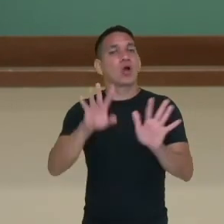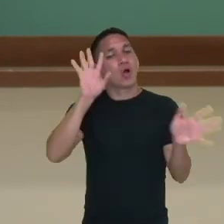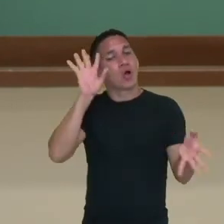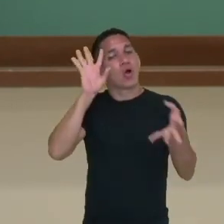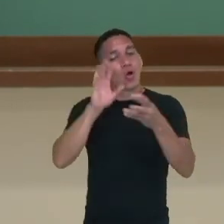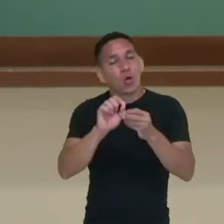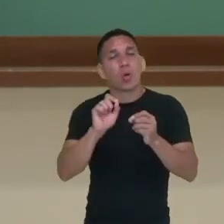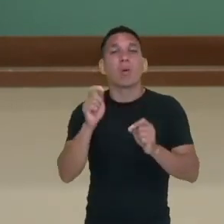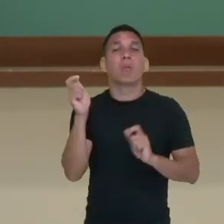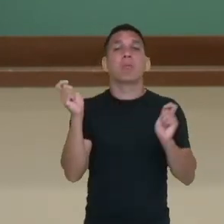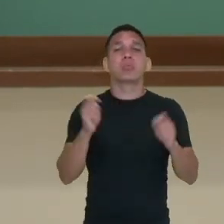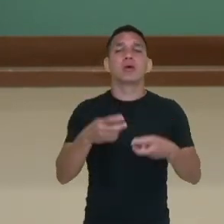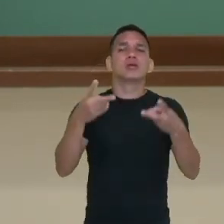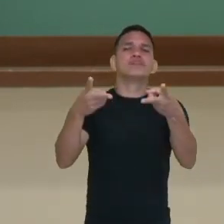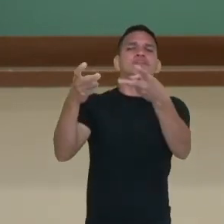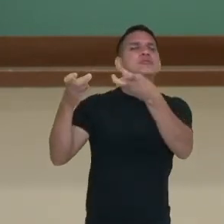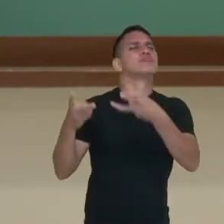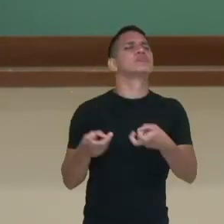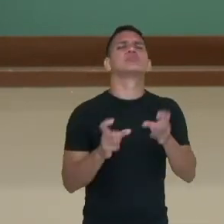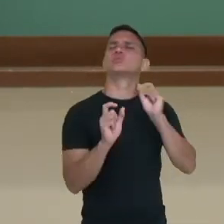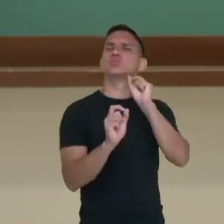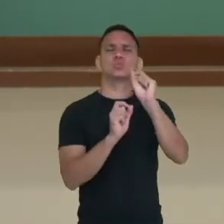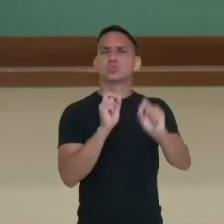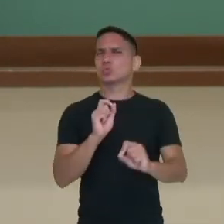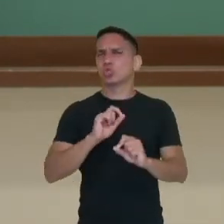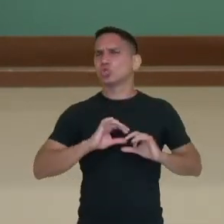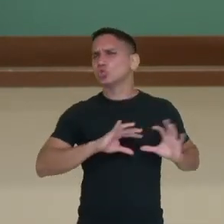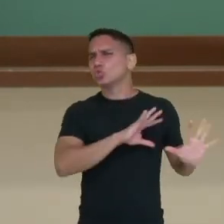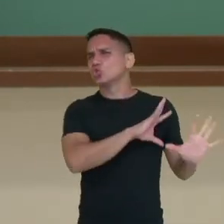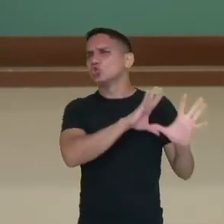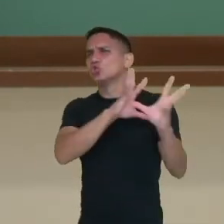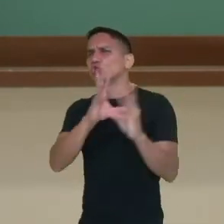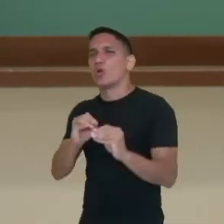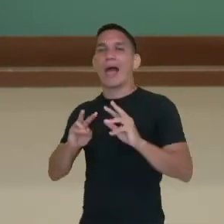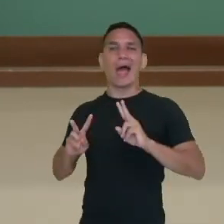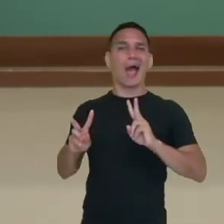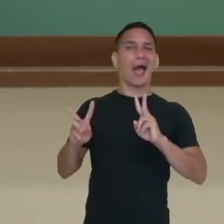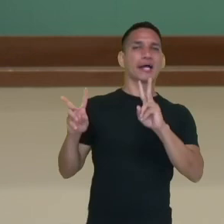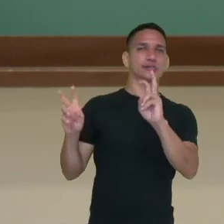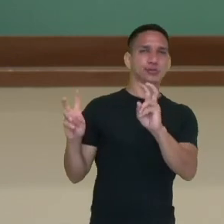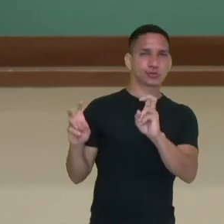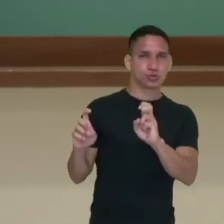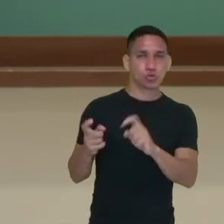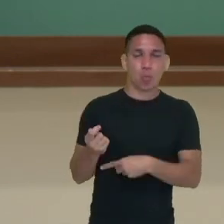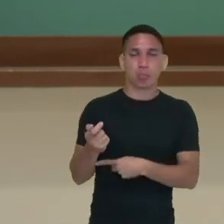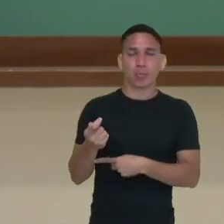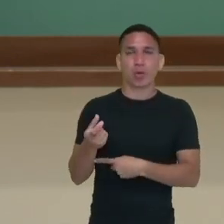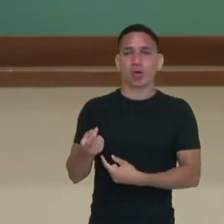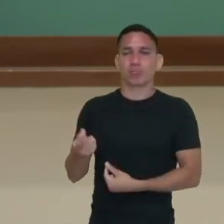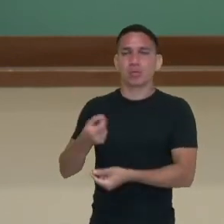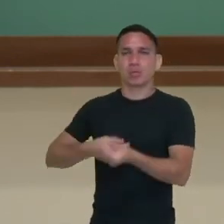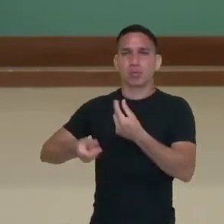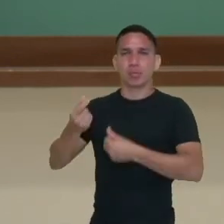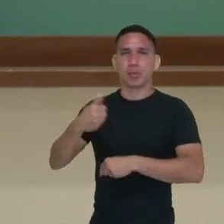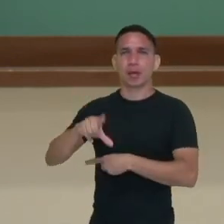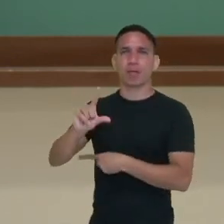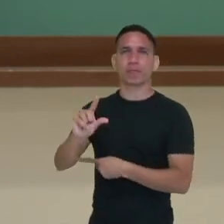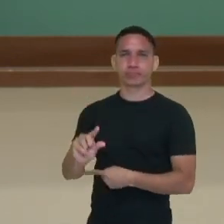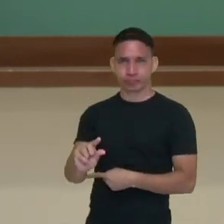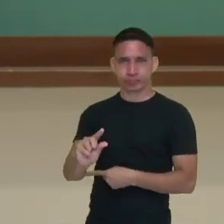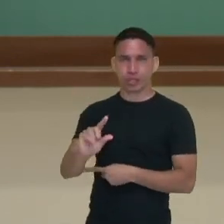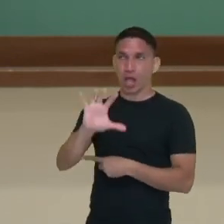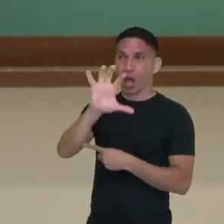que podemos tirar, né, de tudo aquilo que nós vimos aí quanto ao baixo crescimento econômico no continente africano, né,